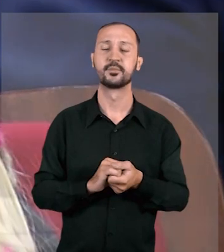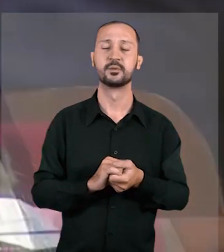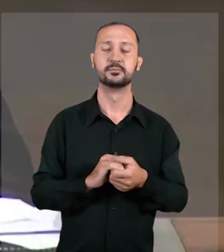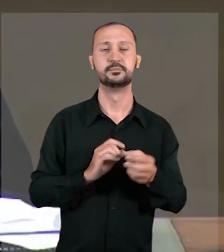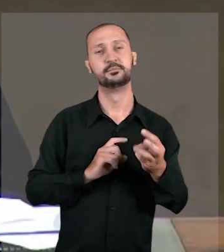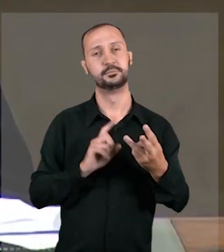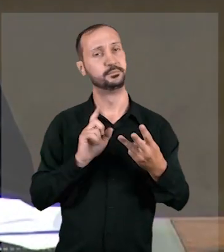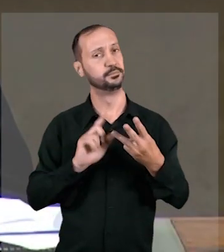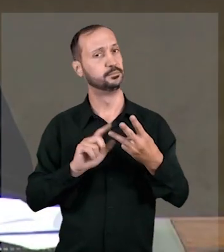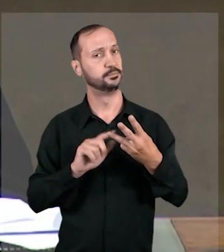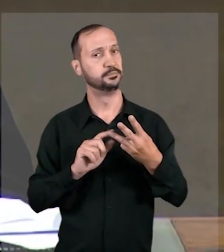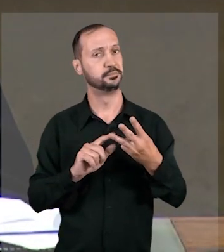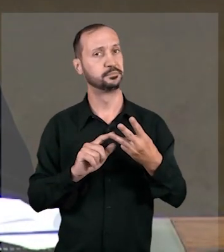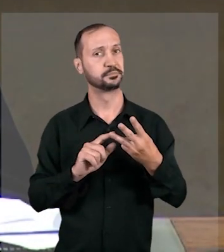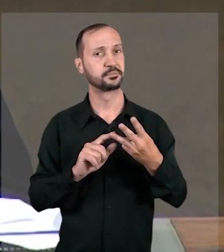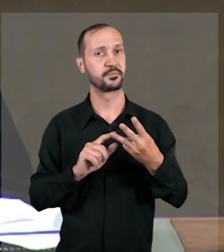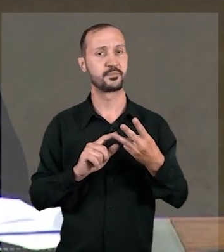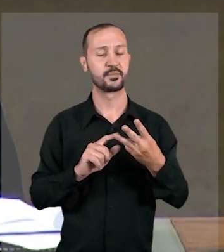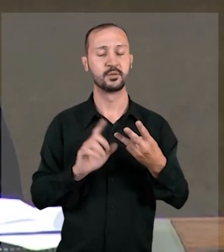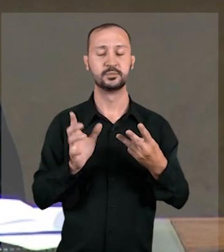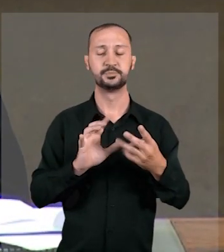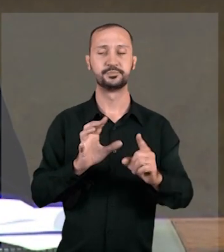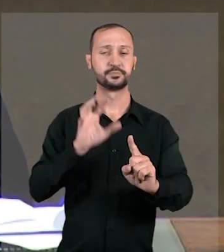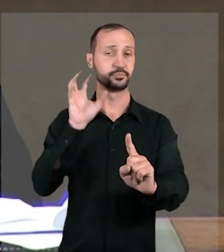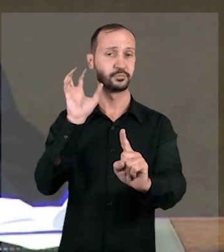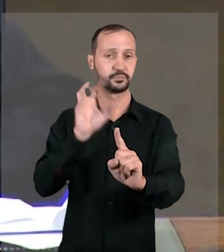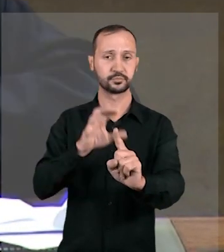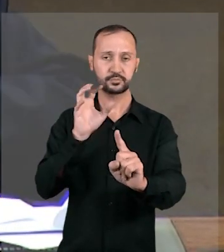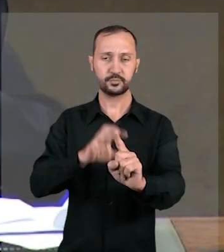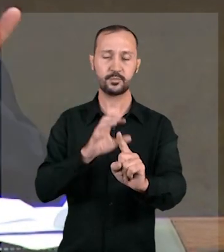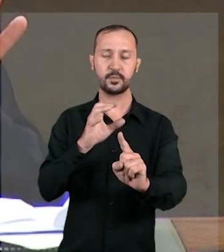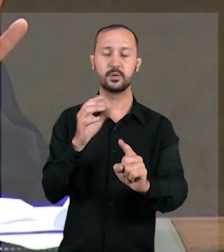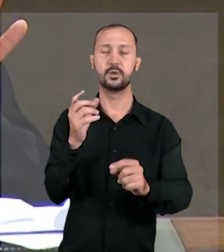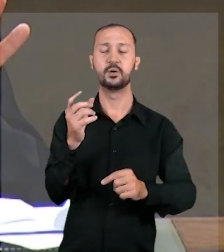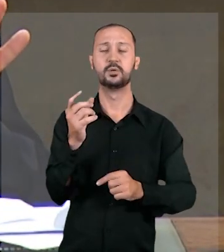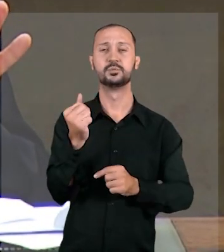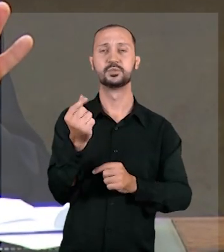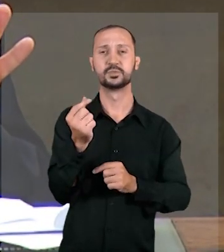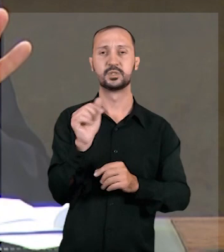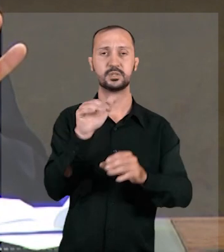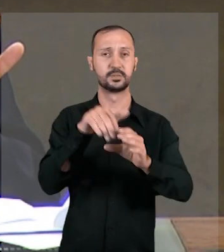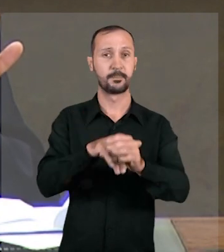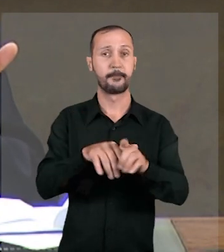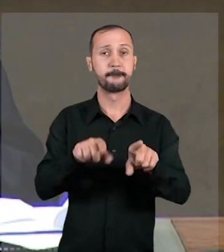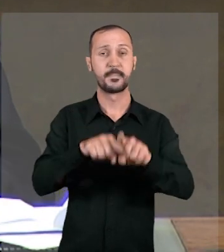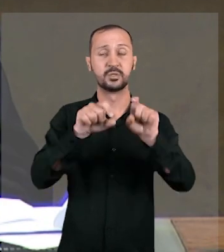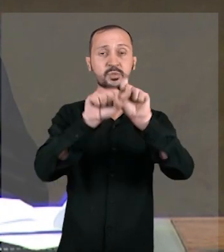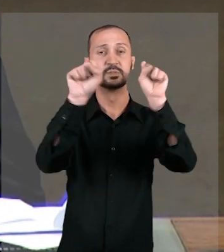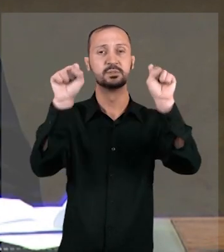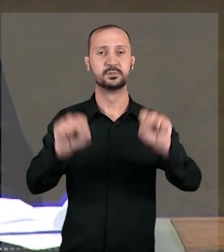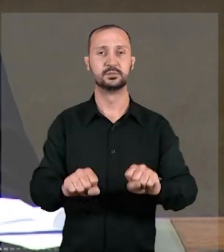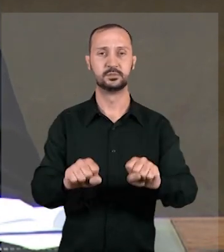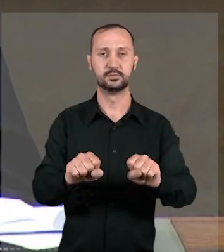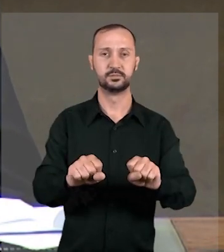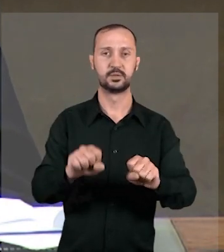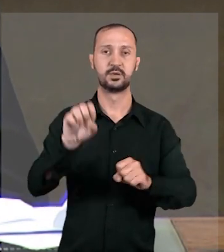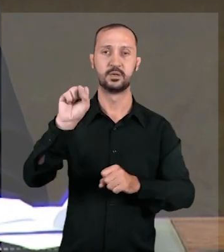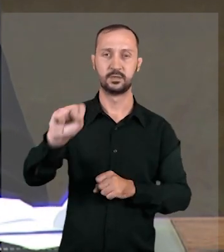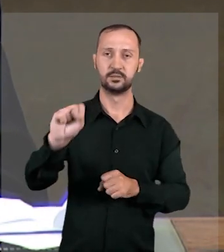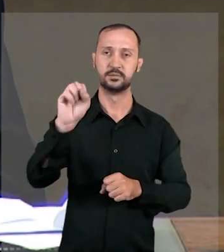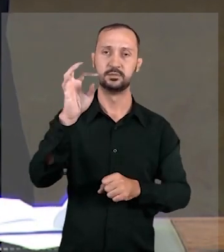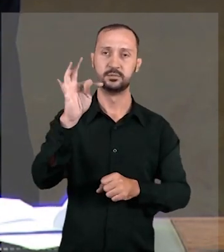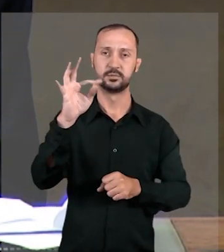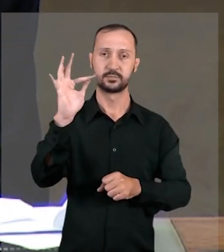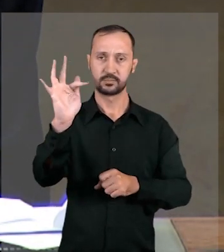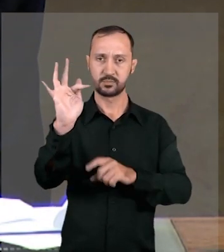Terceiro lugar, não impactando diretamente o financiamento eleitoral, mas impactando o sistema como um todo, o Supremo Tribunal